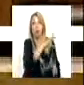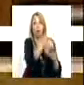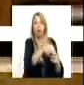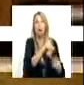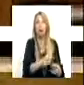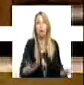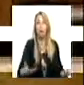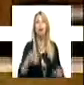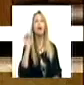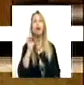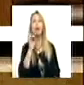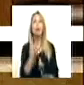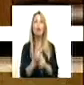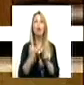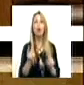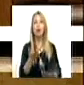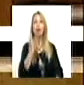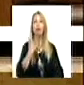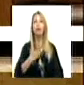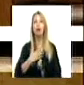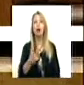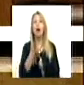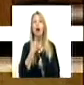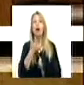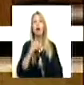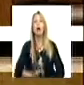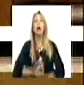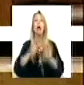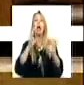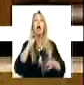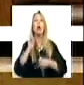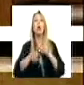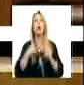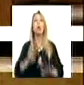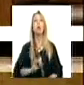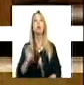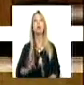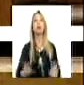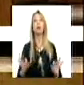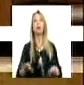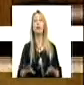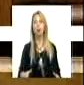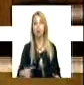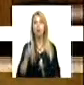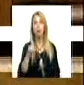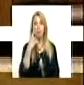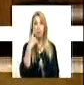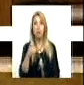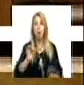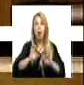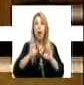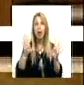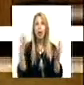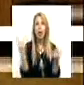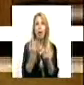nos permite perceber do que nos livramos e permite ganhar a percepção clara do que está a